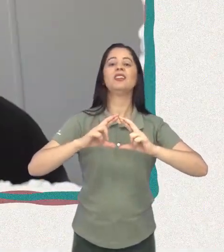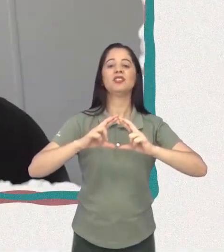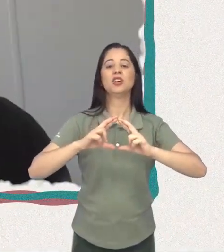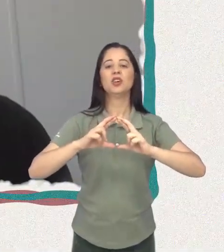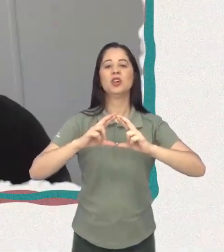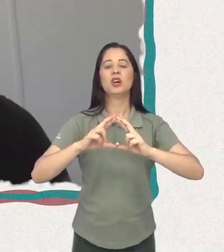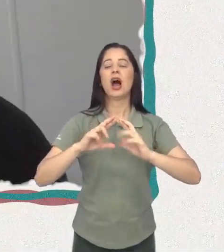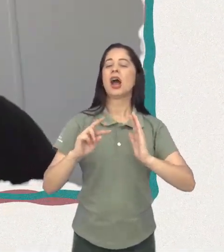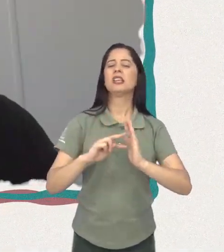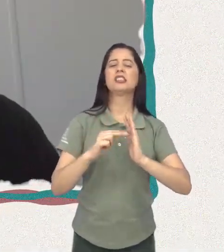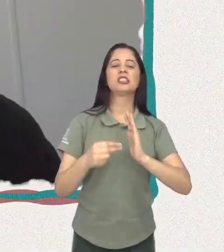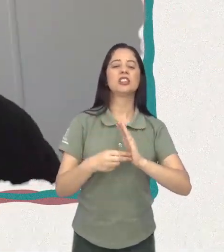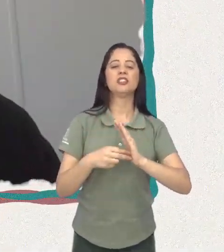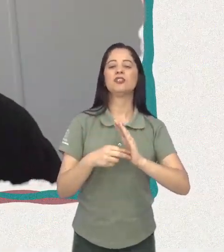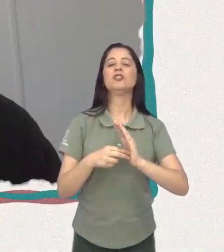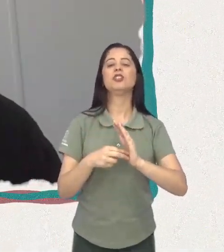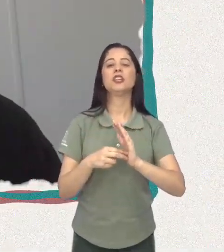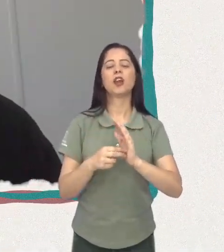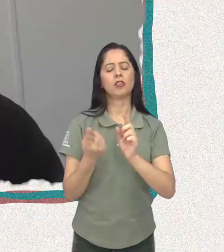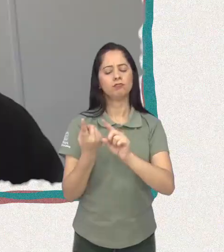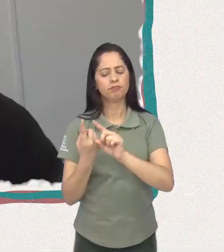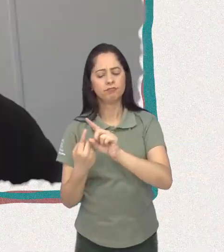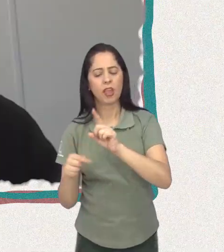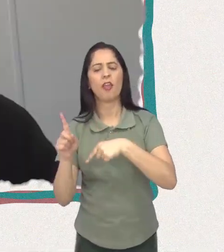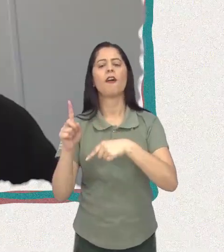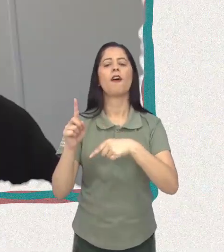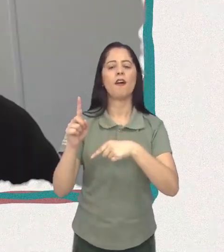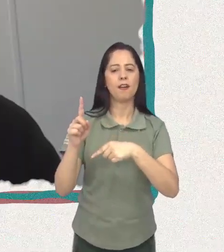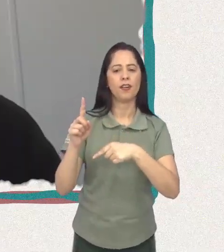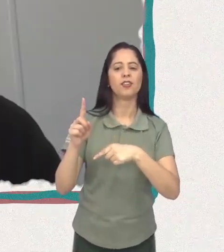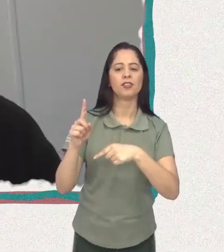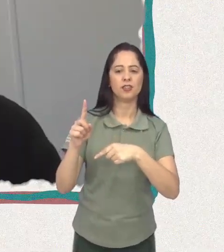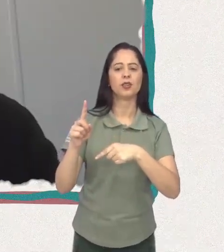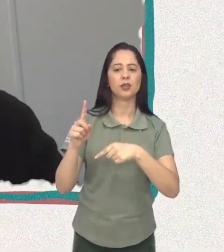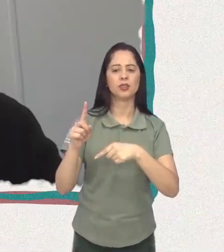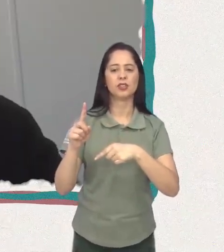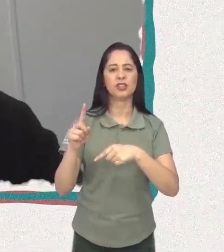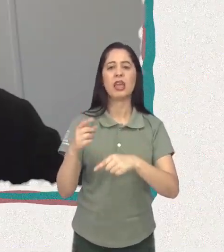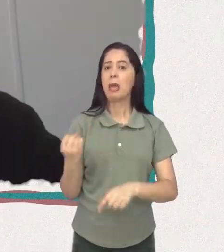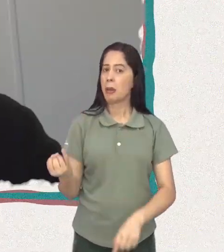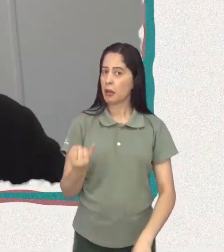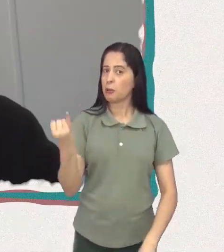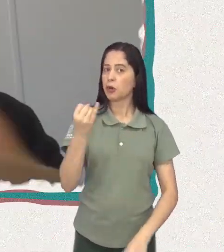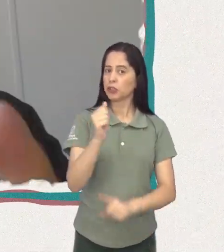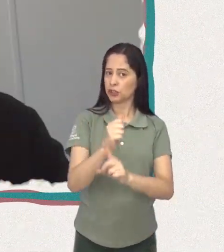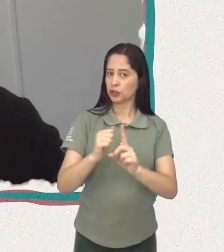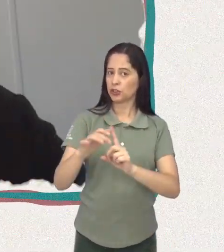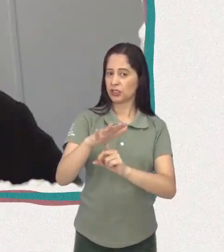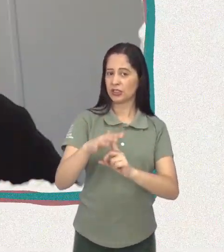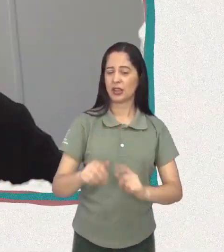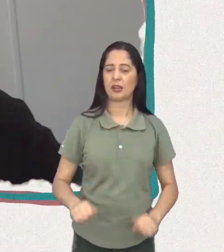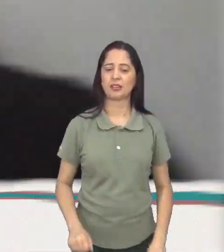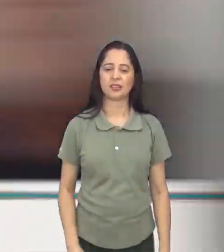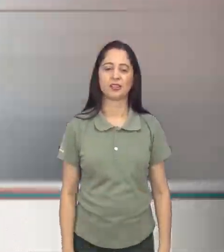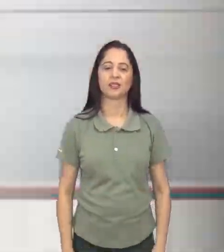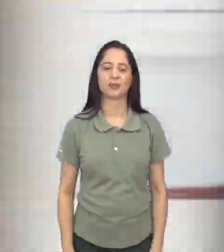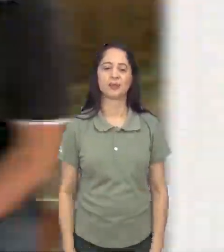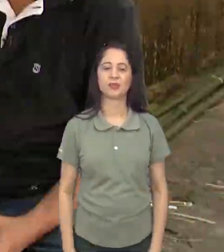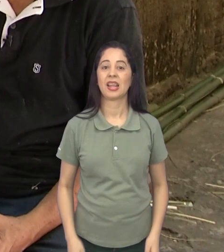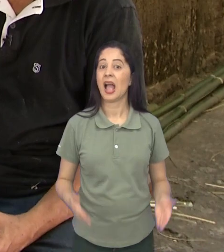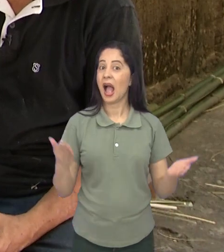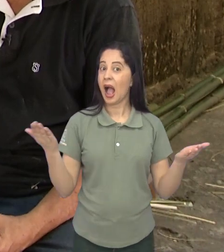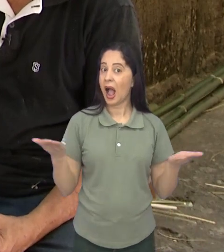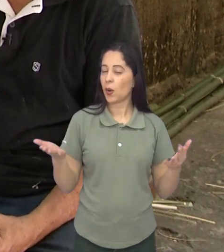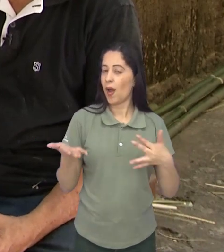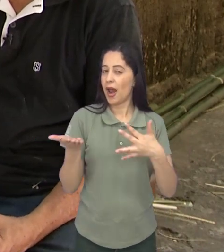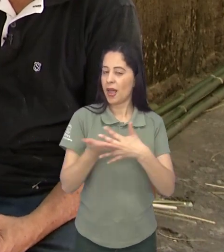um potencial de crescimento e desenvolvimento, então ela tem uma finalidade muito importante na sociedade, né? E